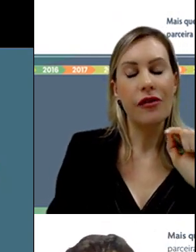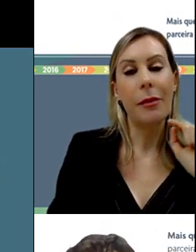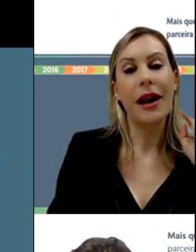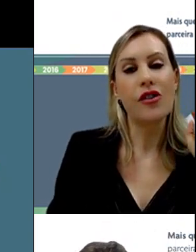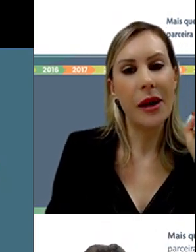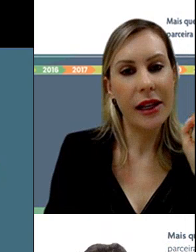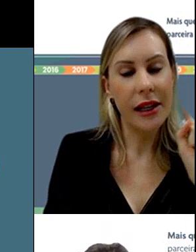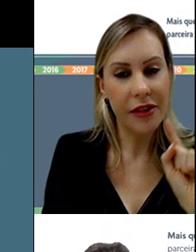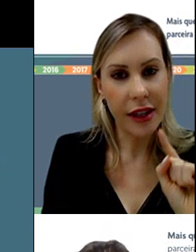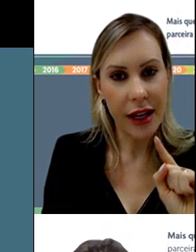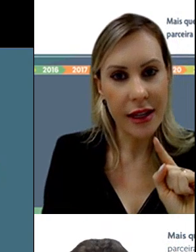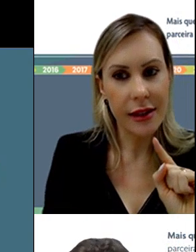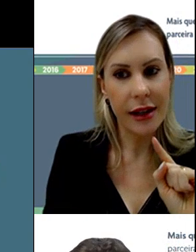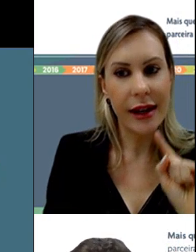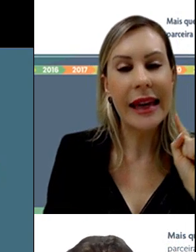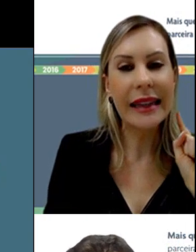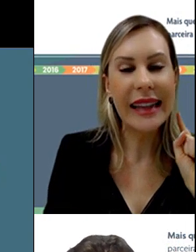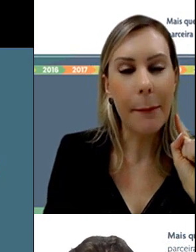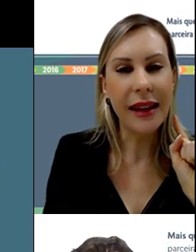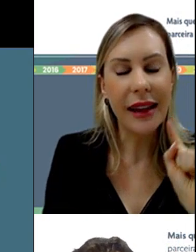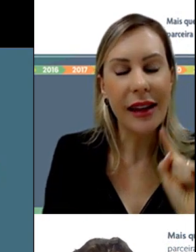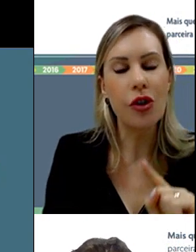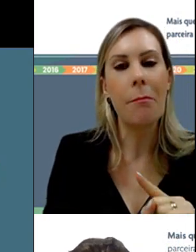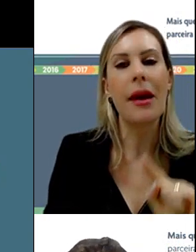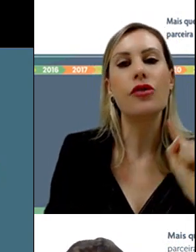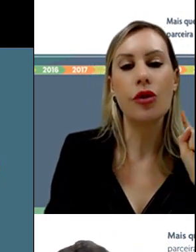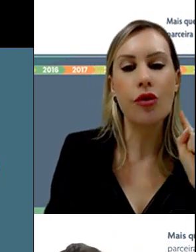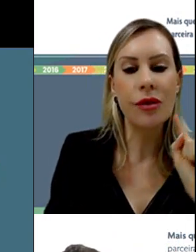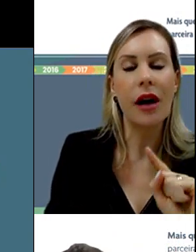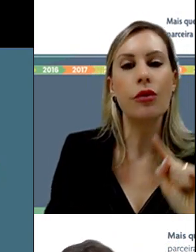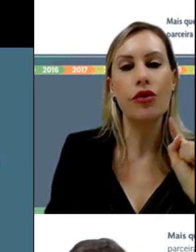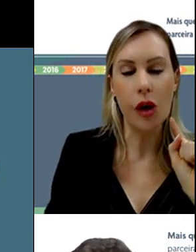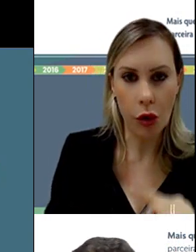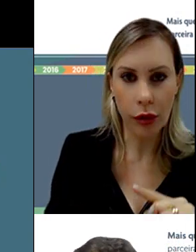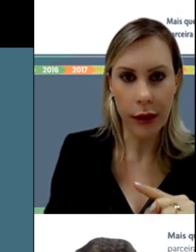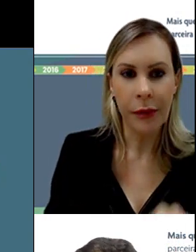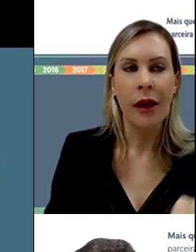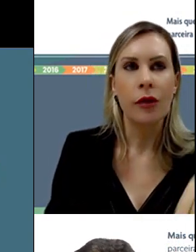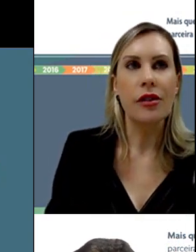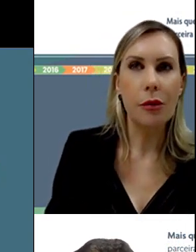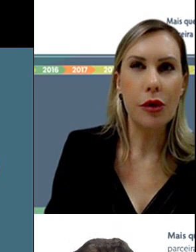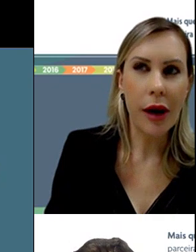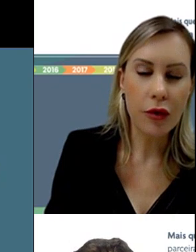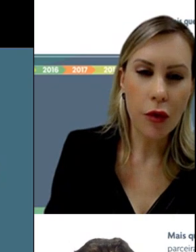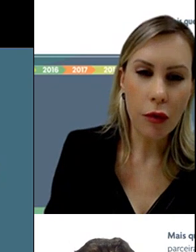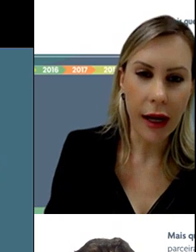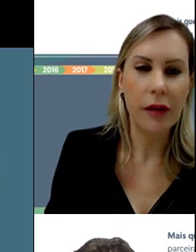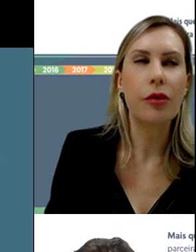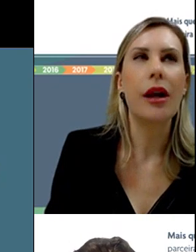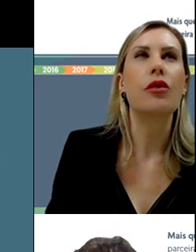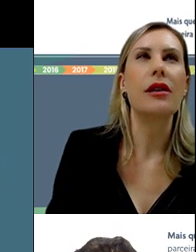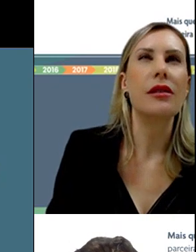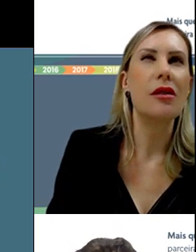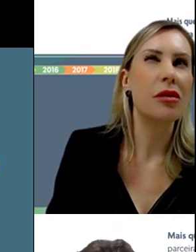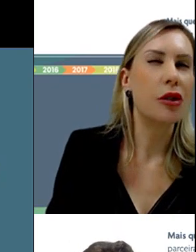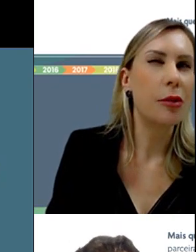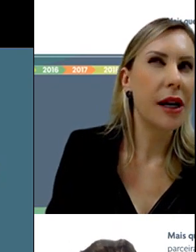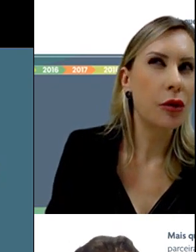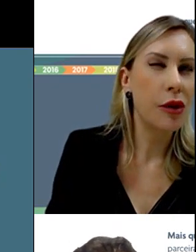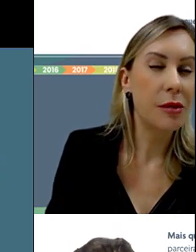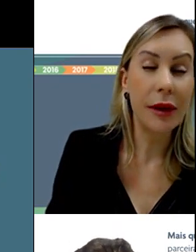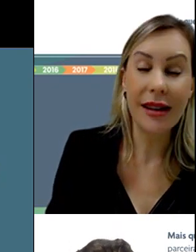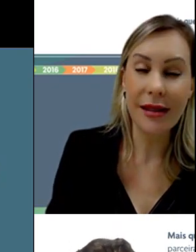a gente vai pagar de maneira vitalícia, independentemente do saldo de conta. Nós temos um caso concreto que aconteceu,